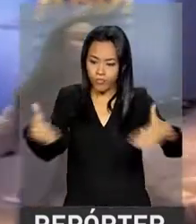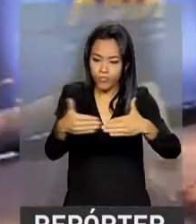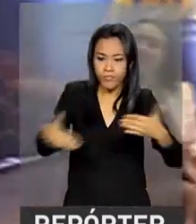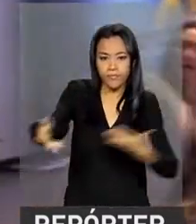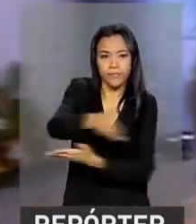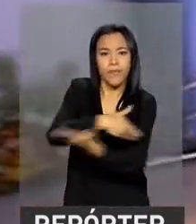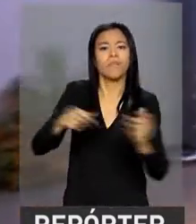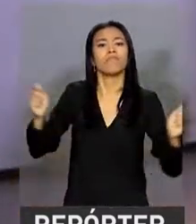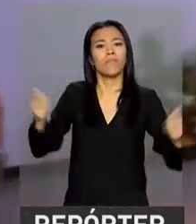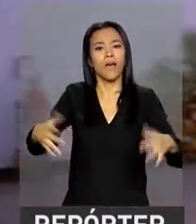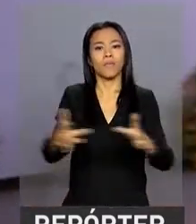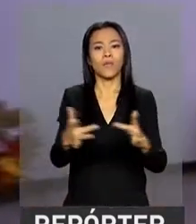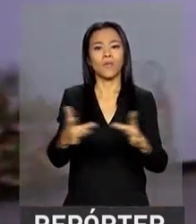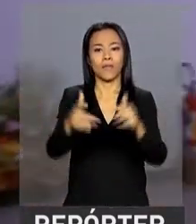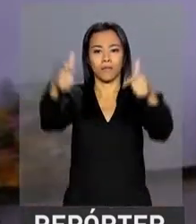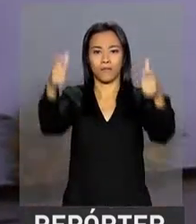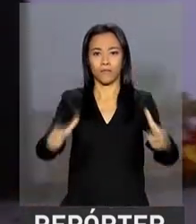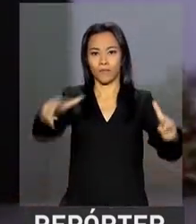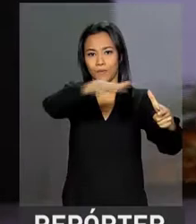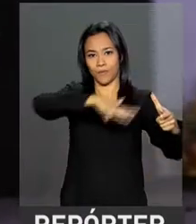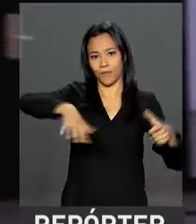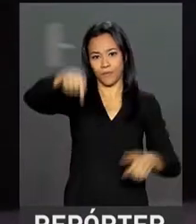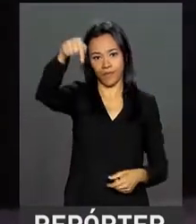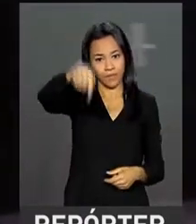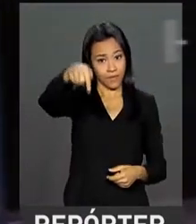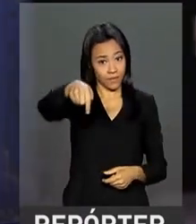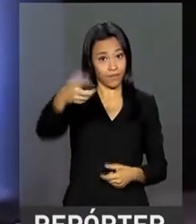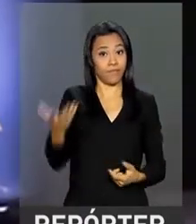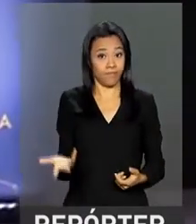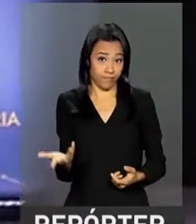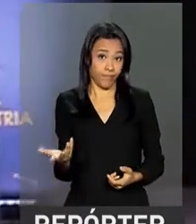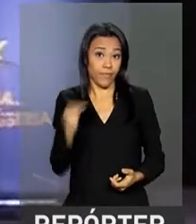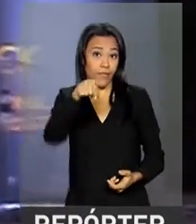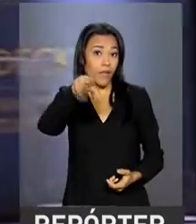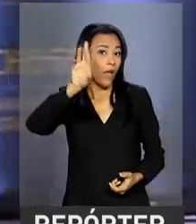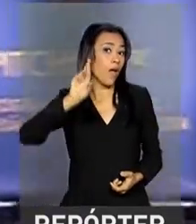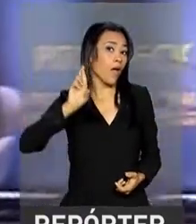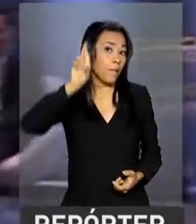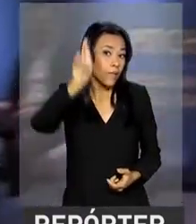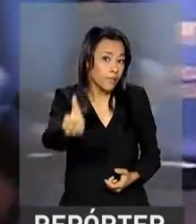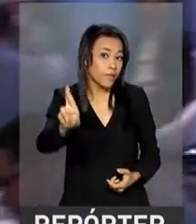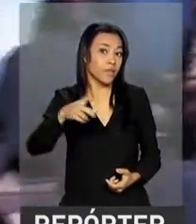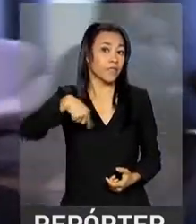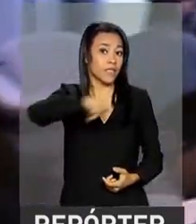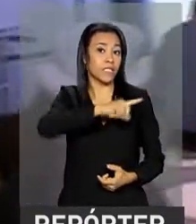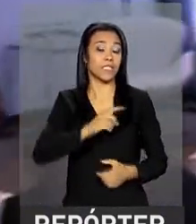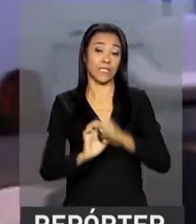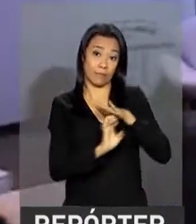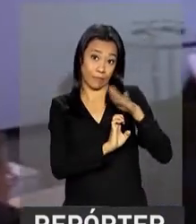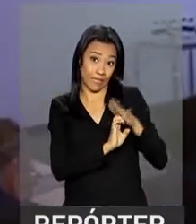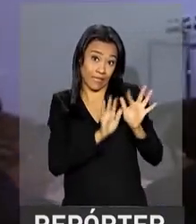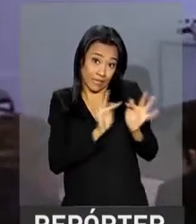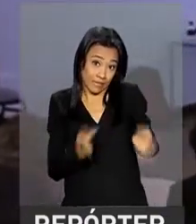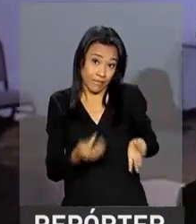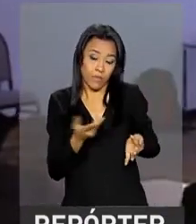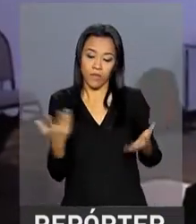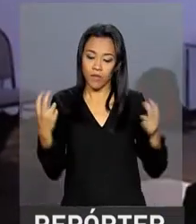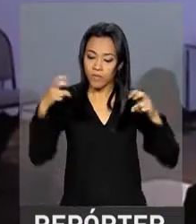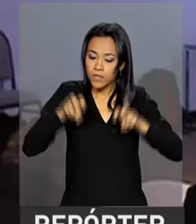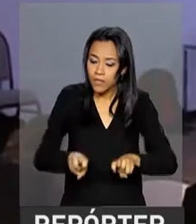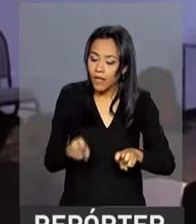ter esse contato na prática e isso é feito neste espaço onde representantes de empresas estatais sentam para